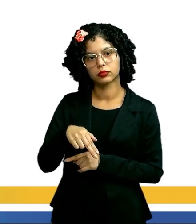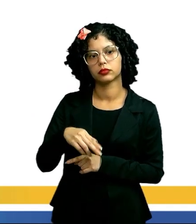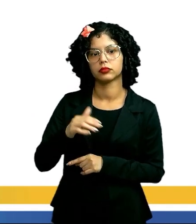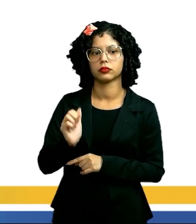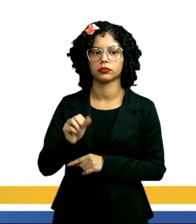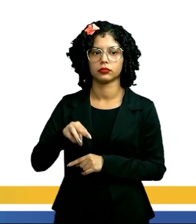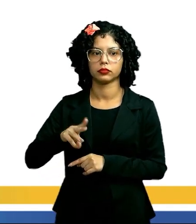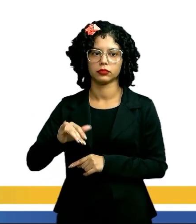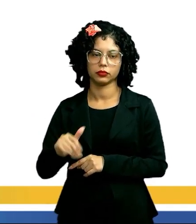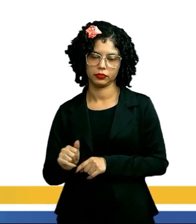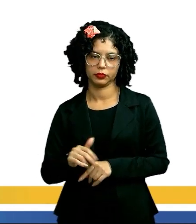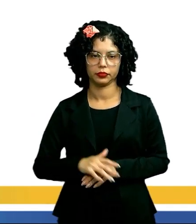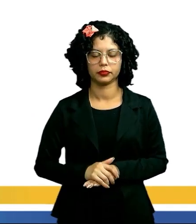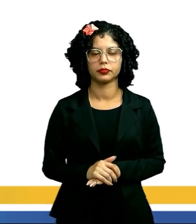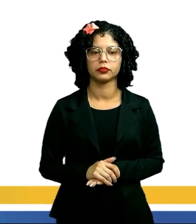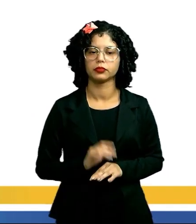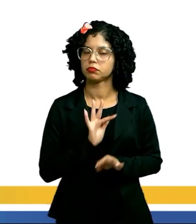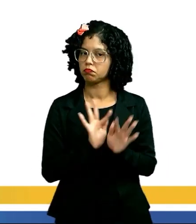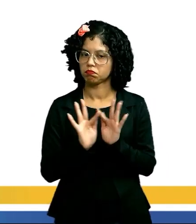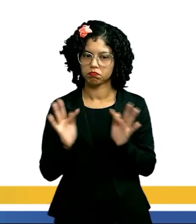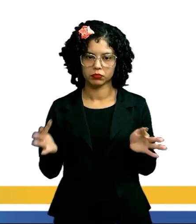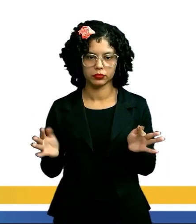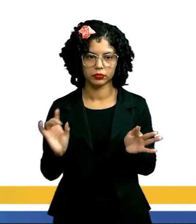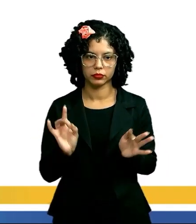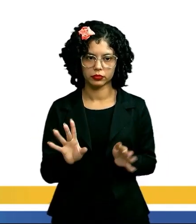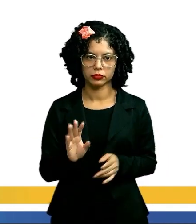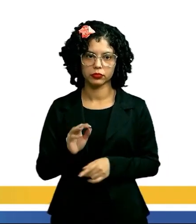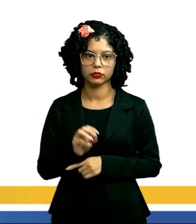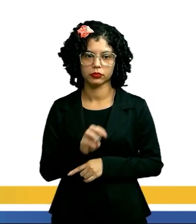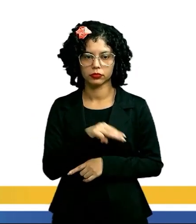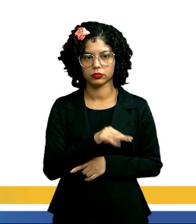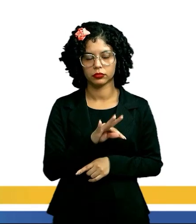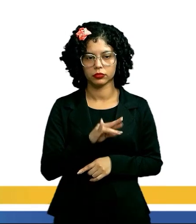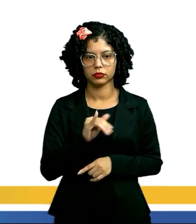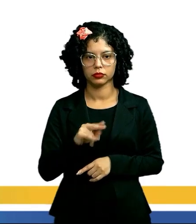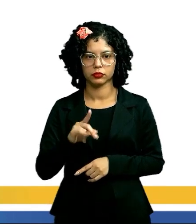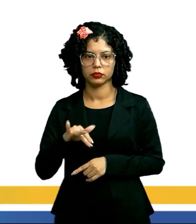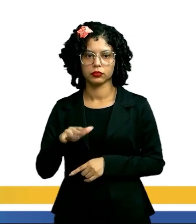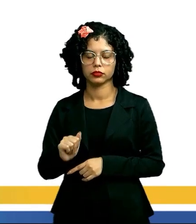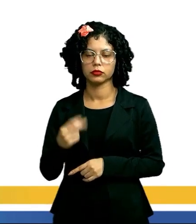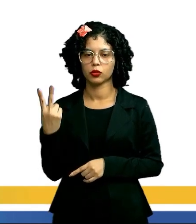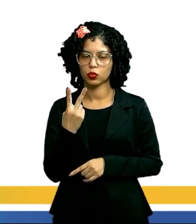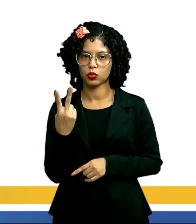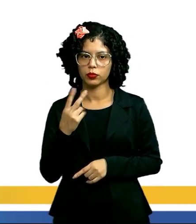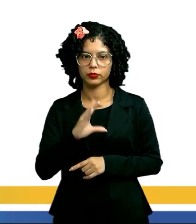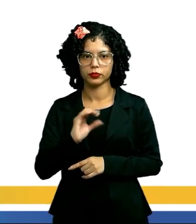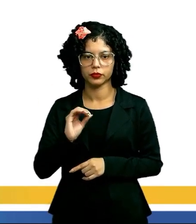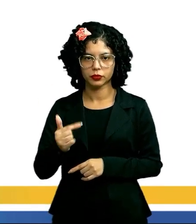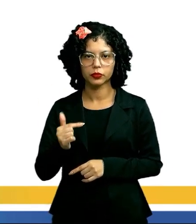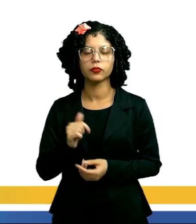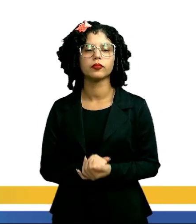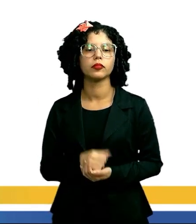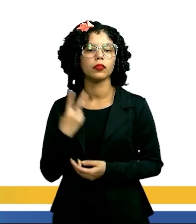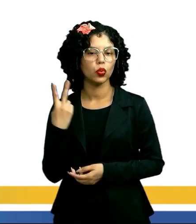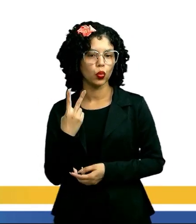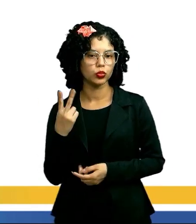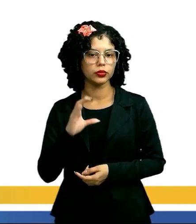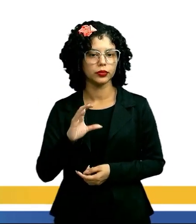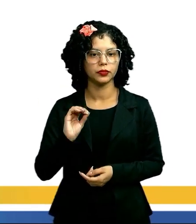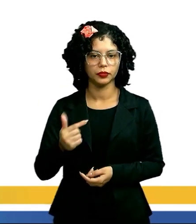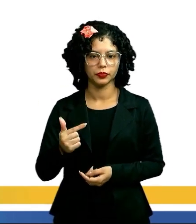metil, metanamida. Simples. Então met e met são 2 carbonos. Perceba que a nossa molécula tem 2